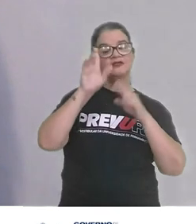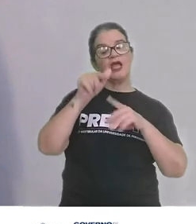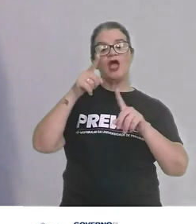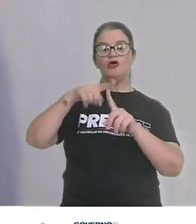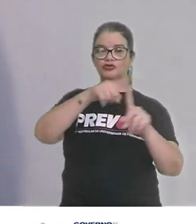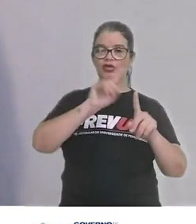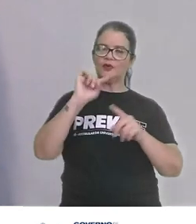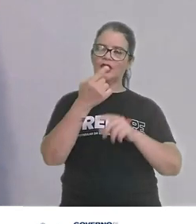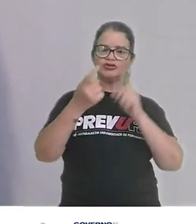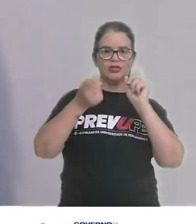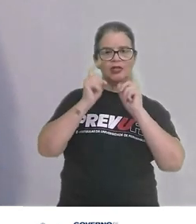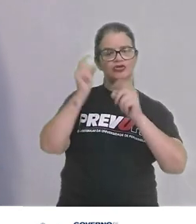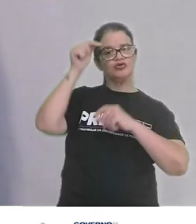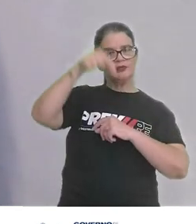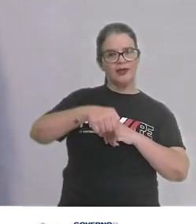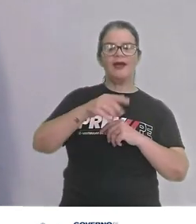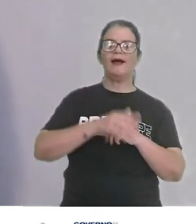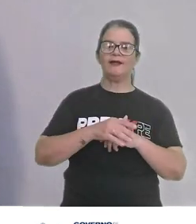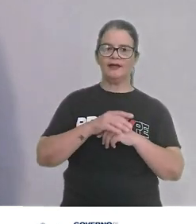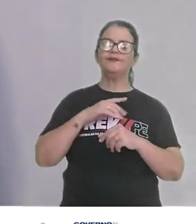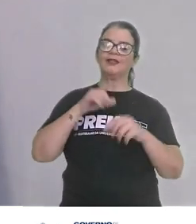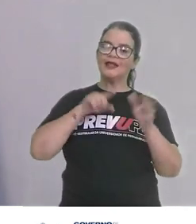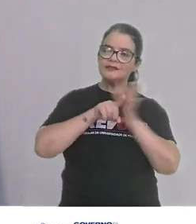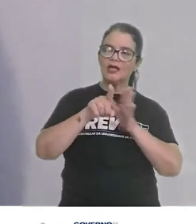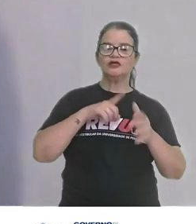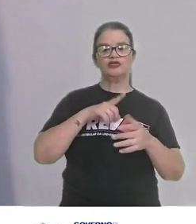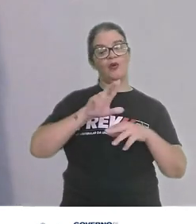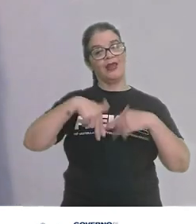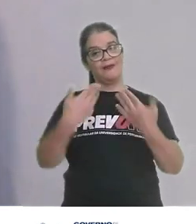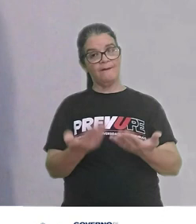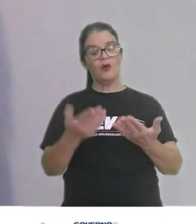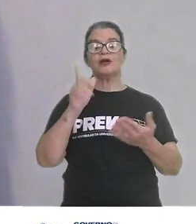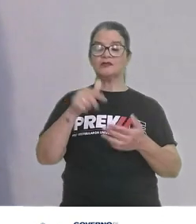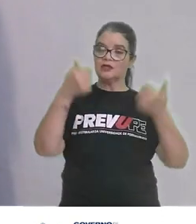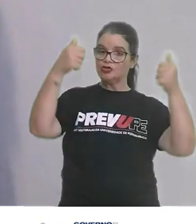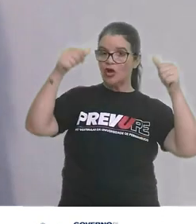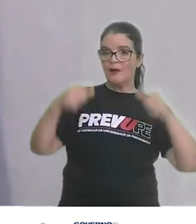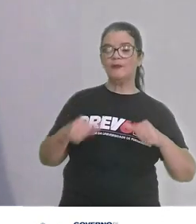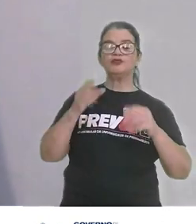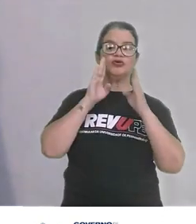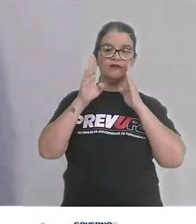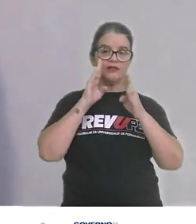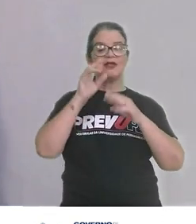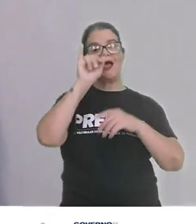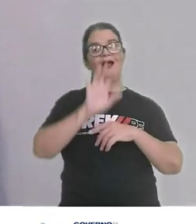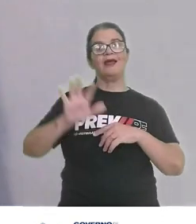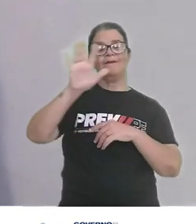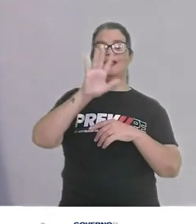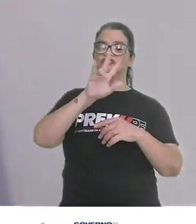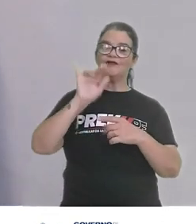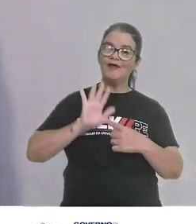que a gente está discutindo aqui nessa questão. Embora seja um post no Facebook, a imagem